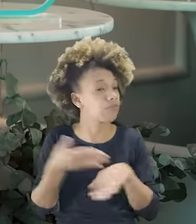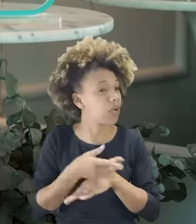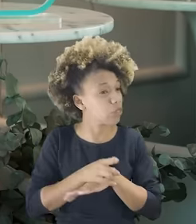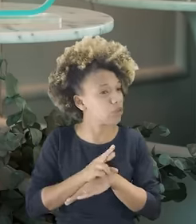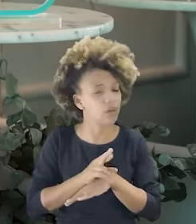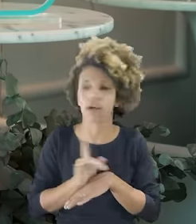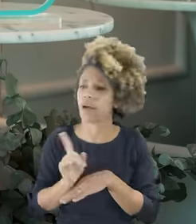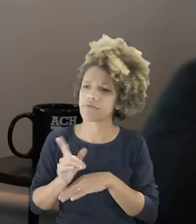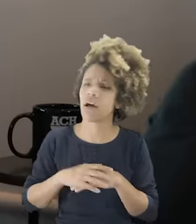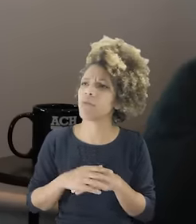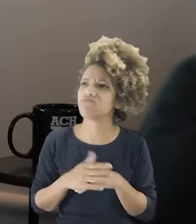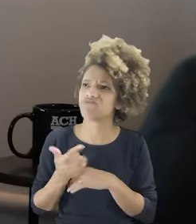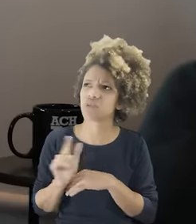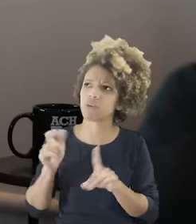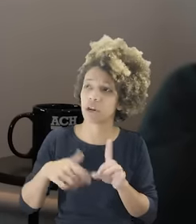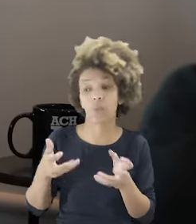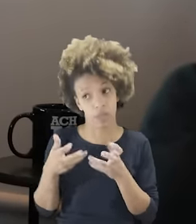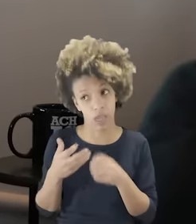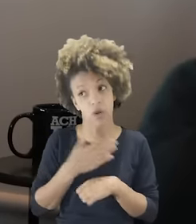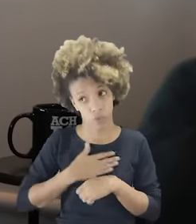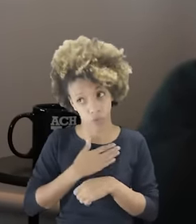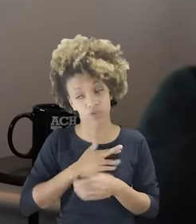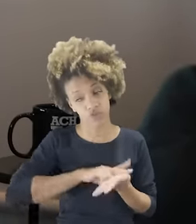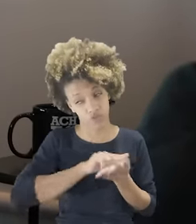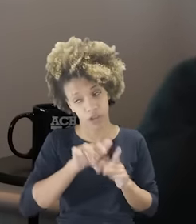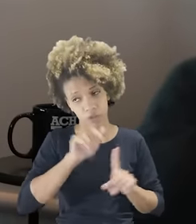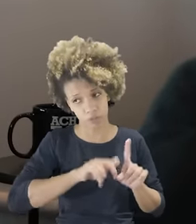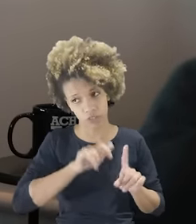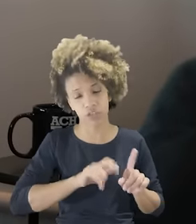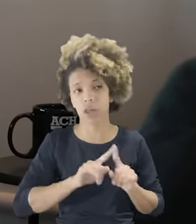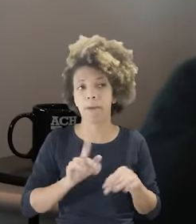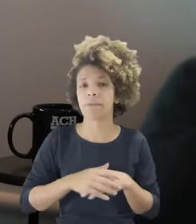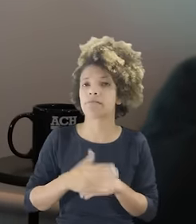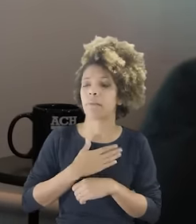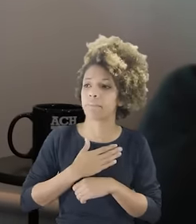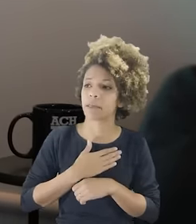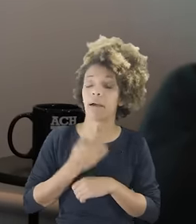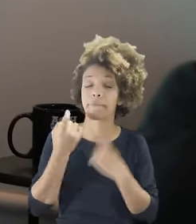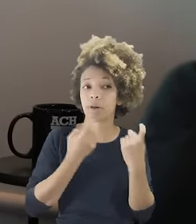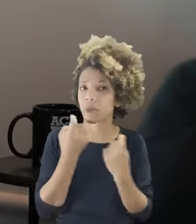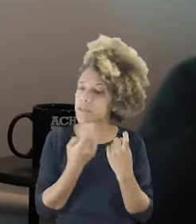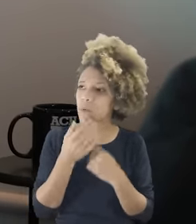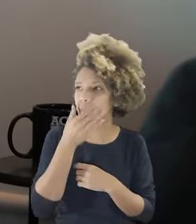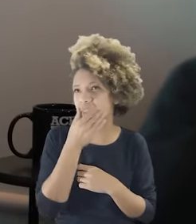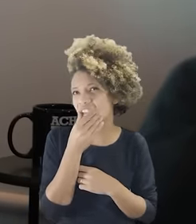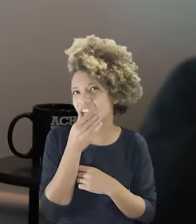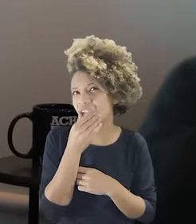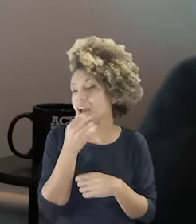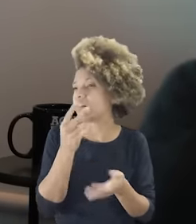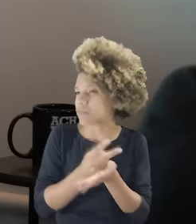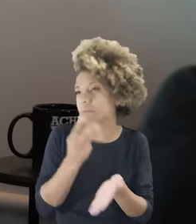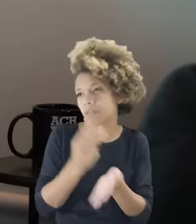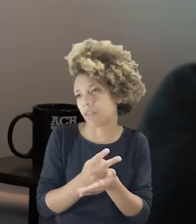agora tão dando altura Rosângela de outro personagem eu eu quero eu gosto de fazer várias personagens mas a minha a minha preocupação cara eu